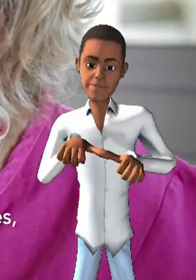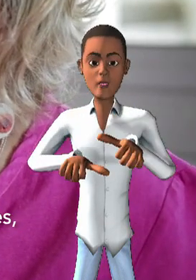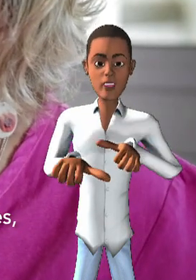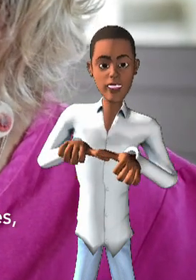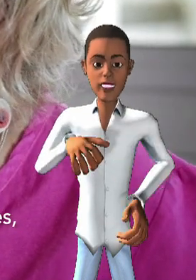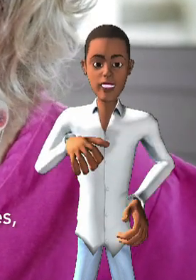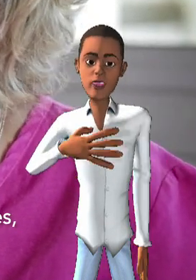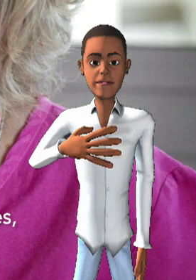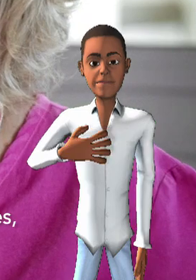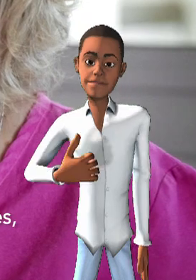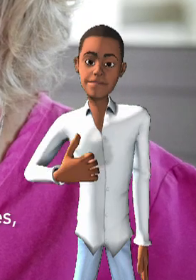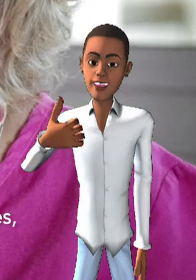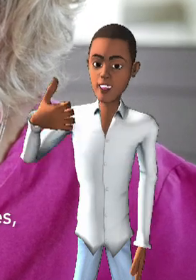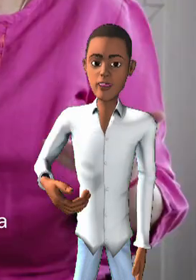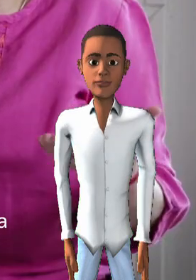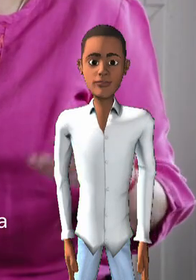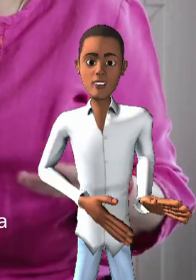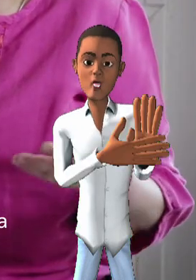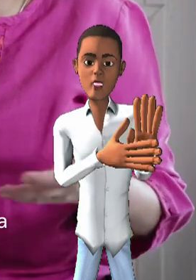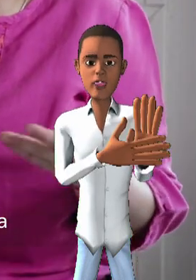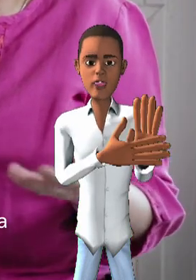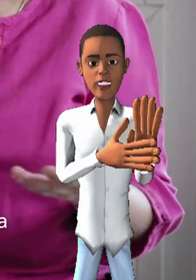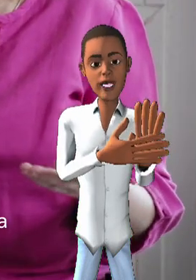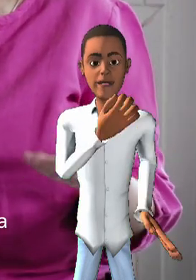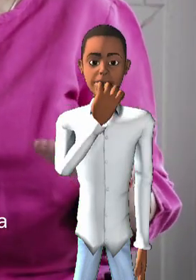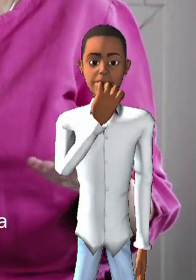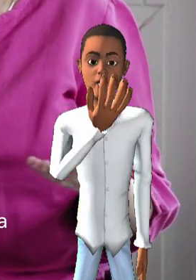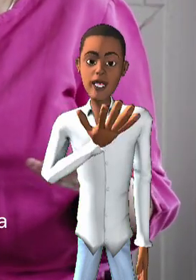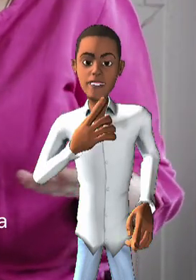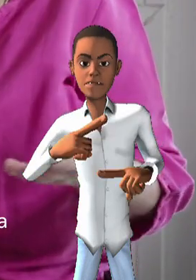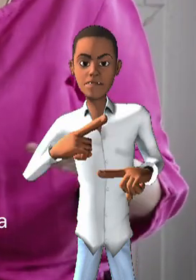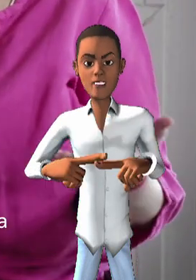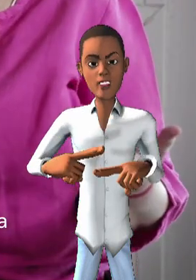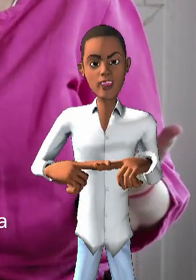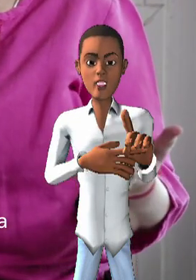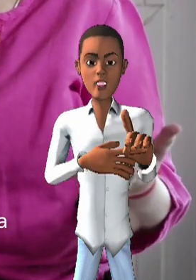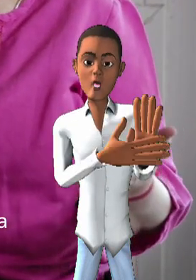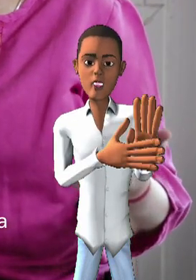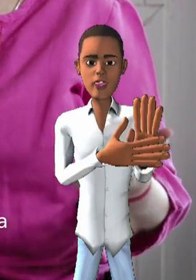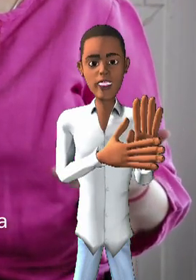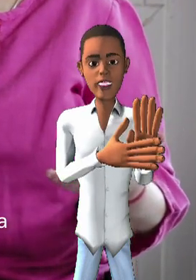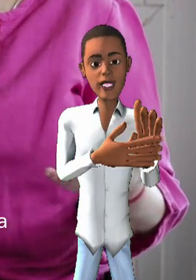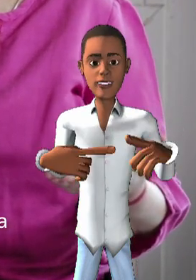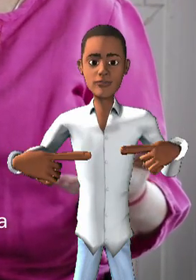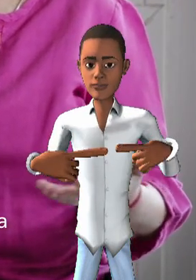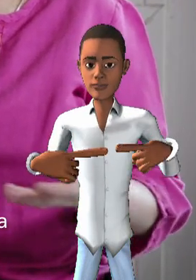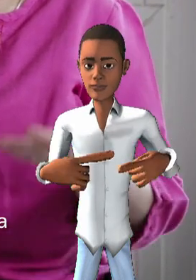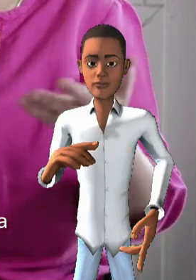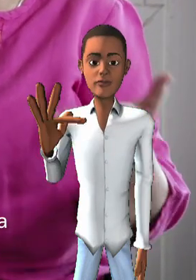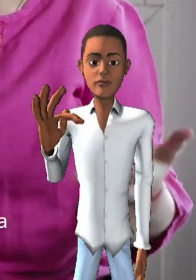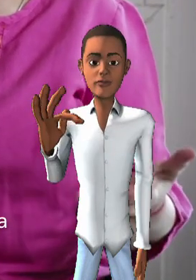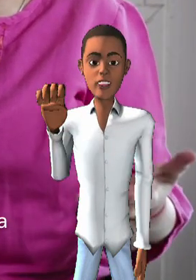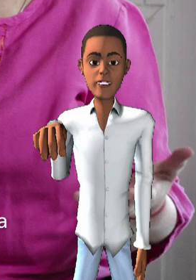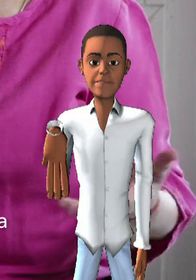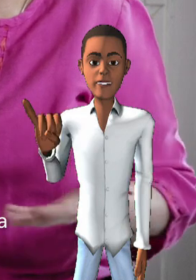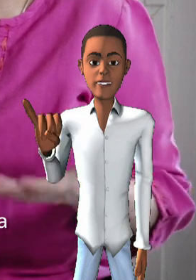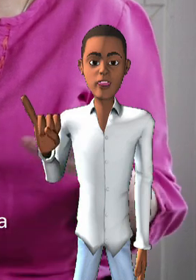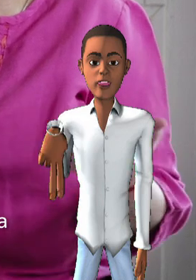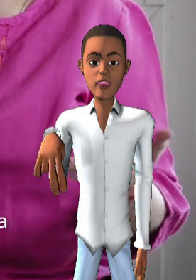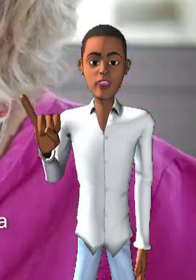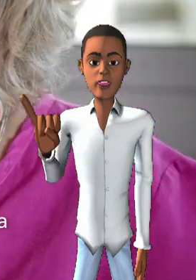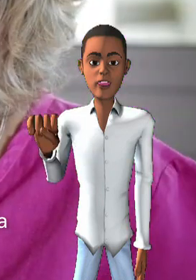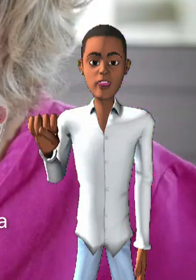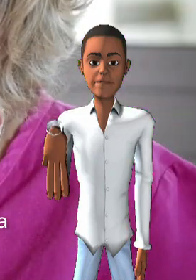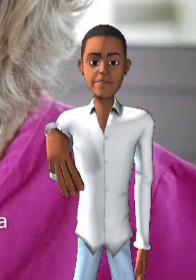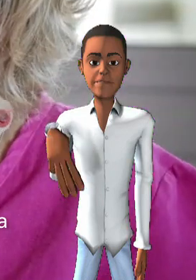homens de outro jeito. O que é muito bom dessa proposta, que é uma proposta das mulheres, uma proposta